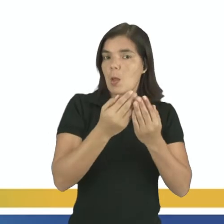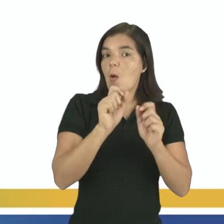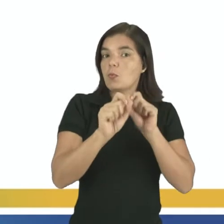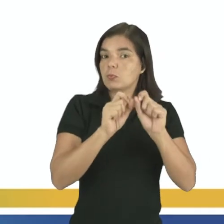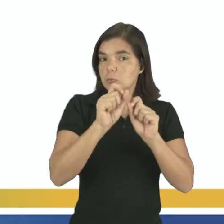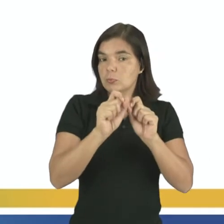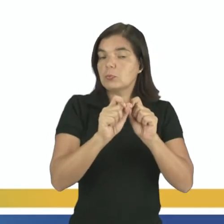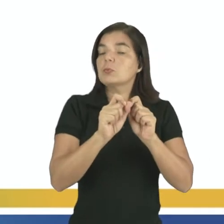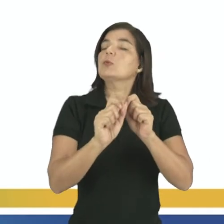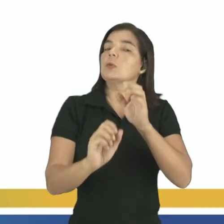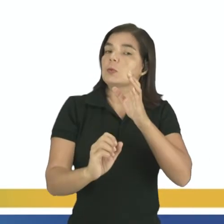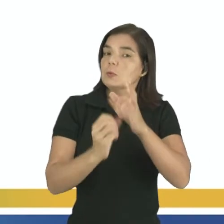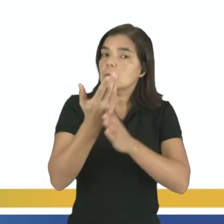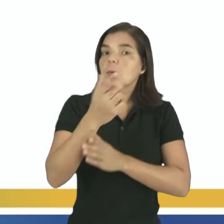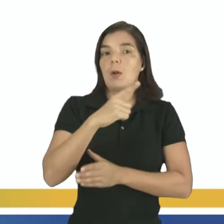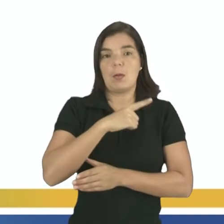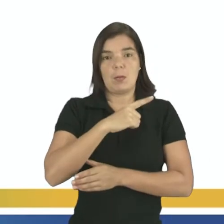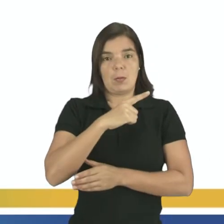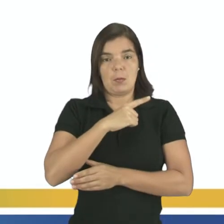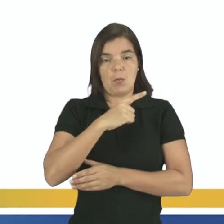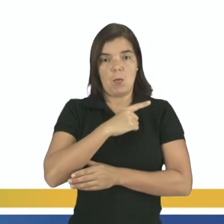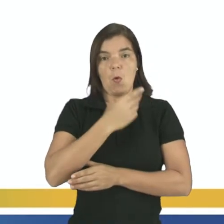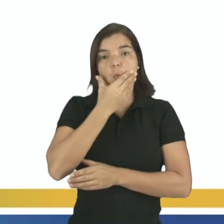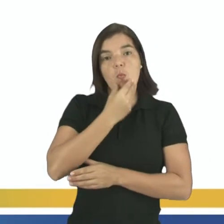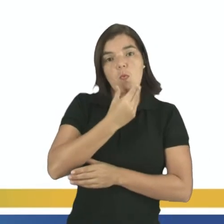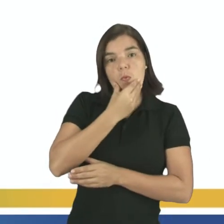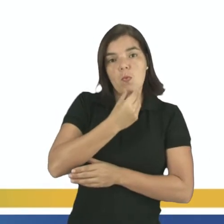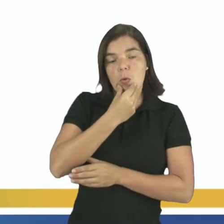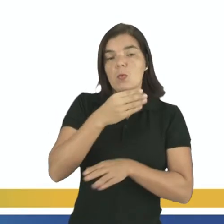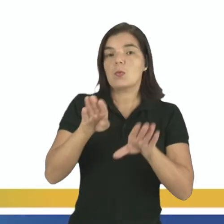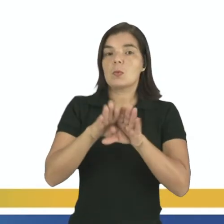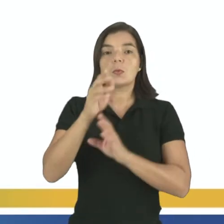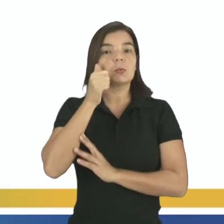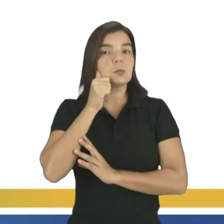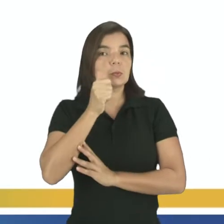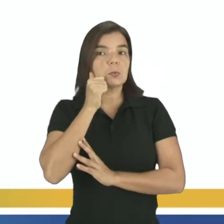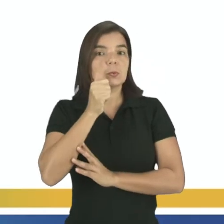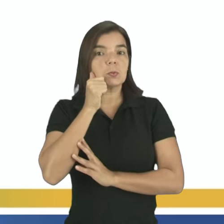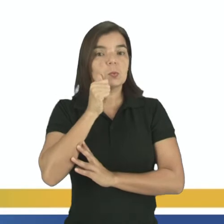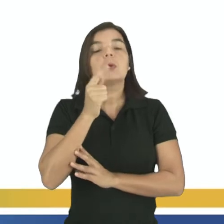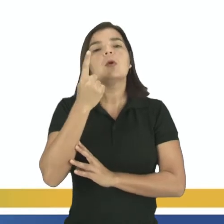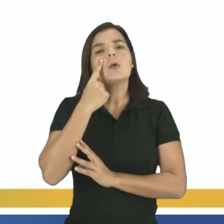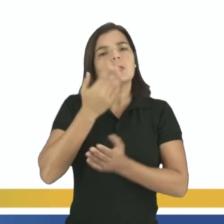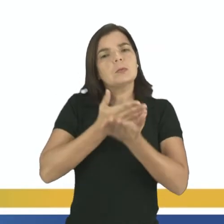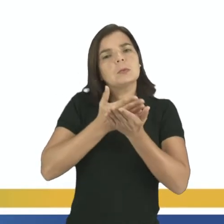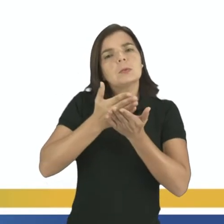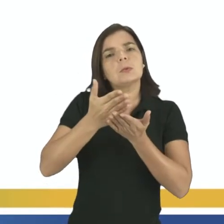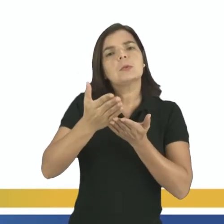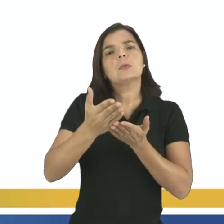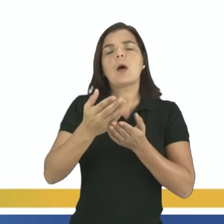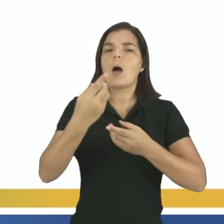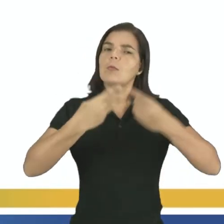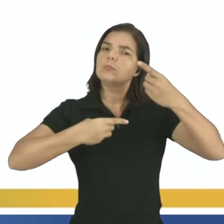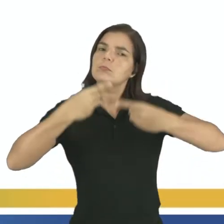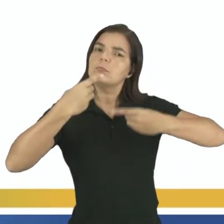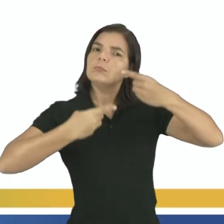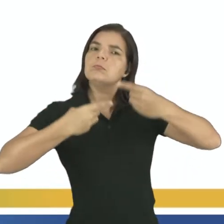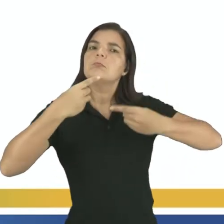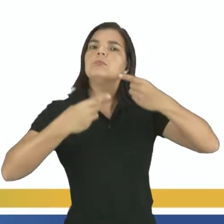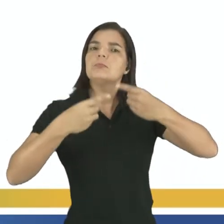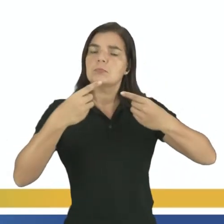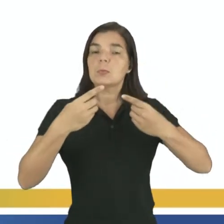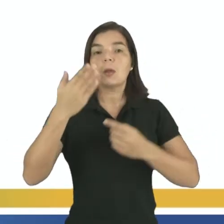ser exercido tendo um papel tanto pelo homem quanto pela mulher, e eles começam a dialogar e